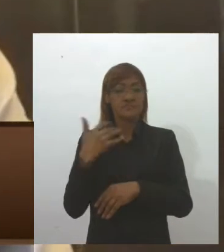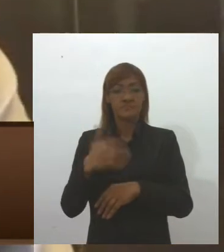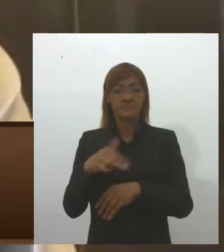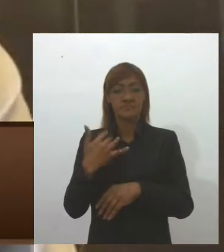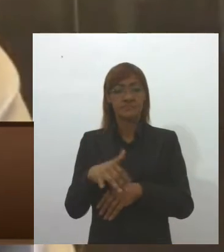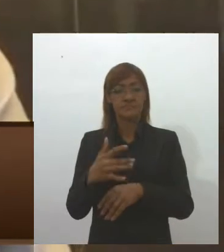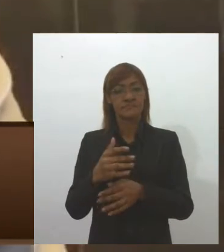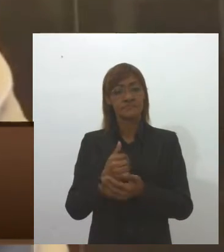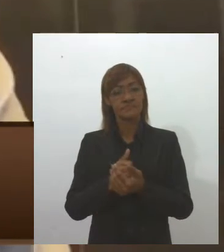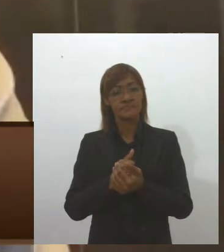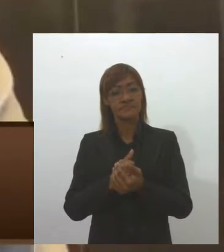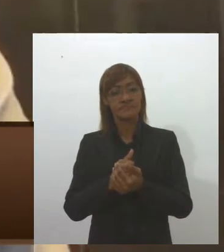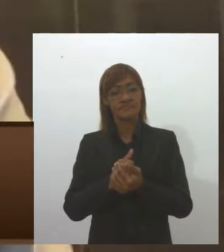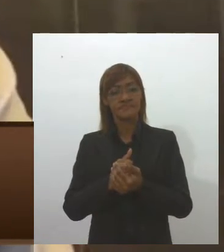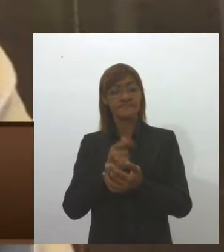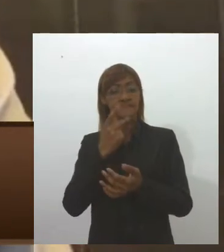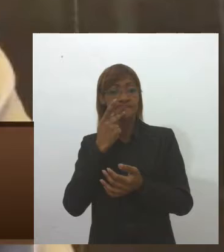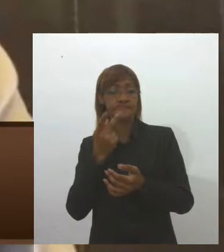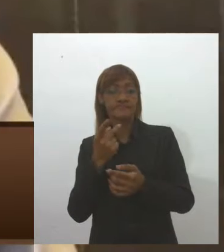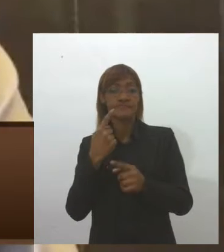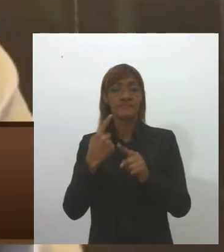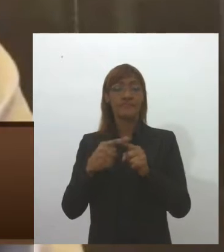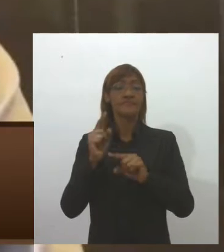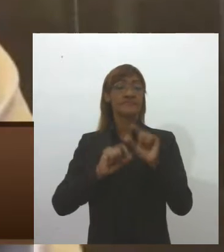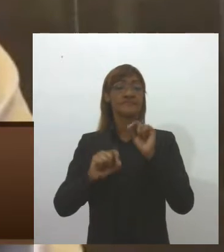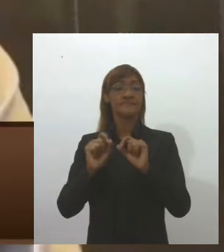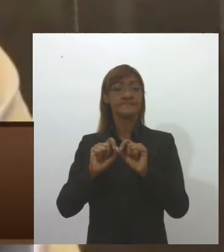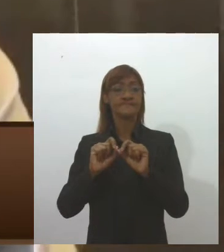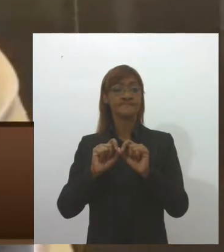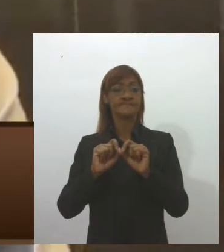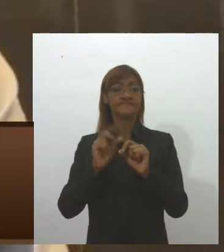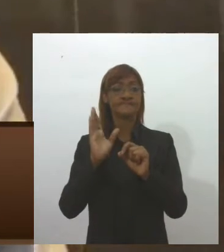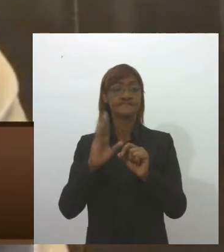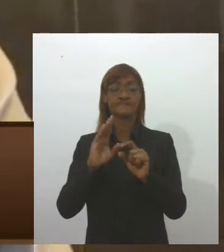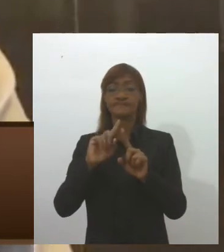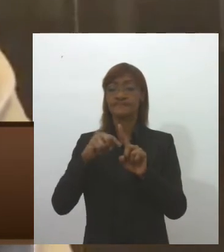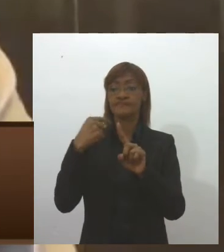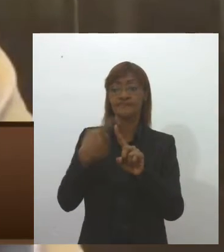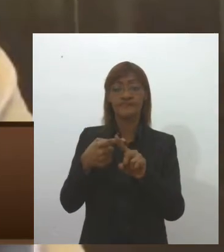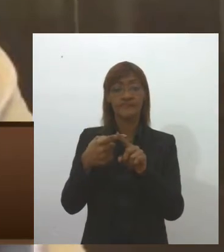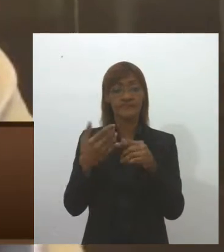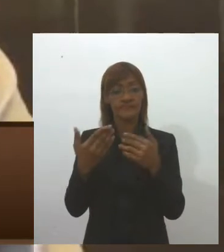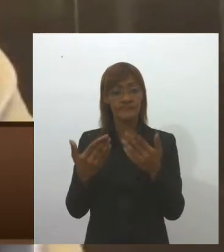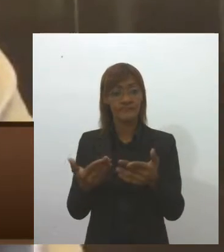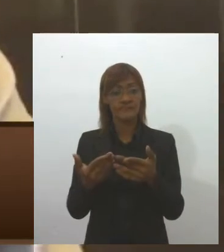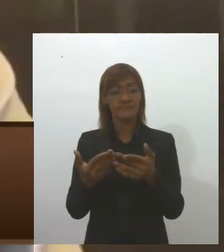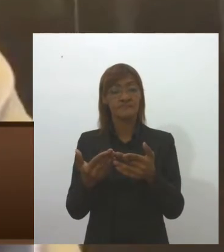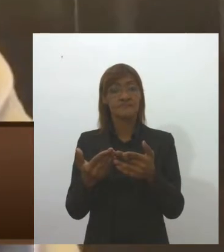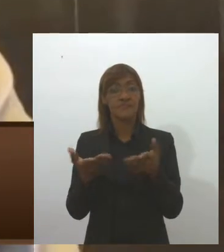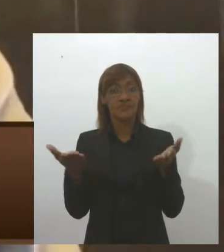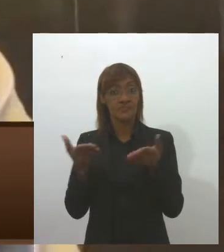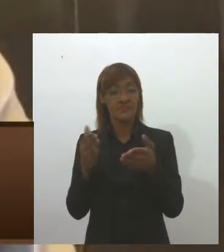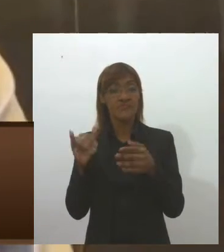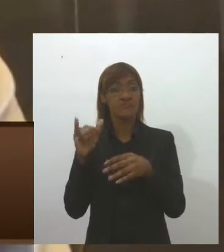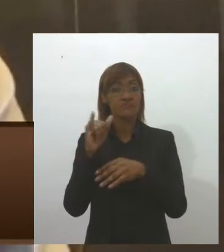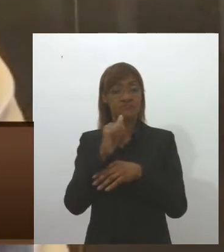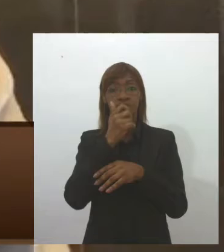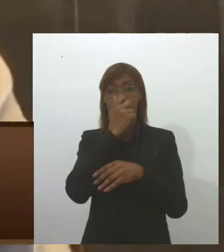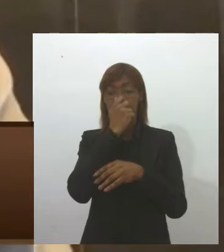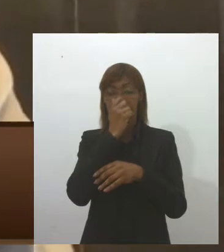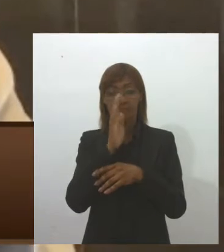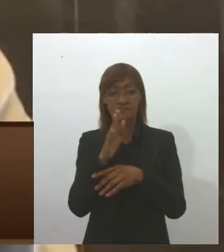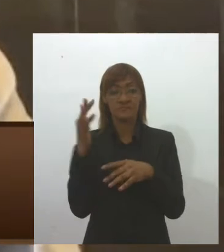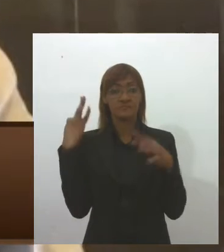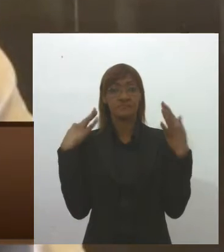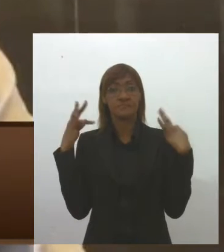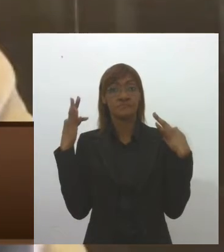que é a lei da oferta e da demanda. Então a gente está vendo aí os voos mais cheios, a gente está vendo já os turistas